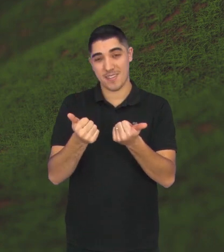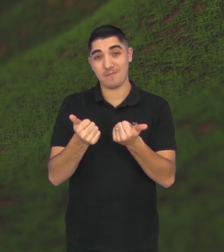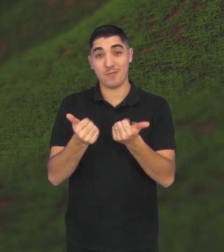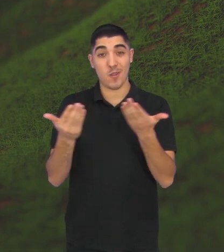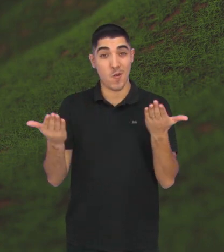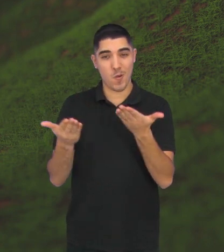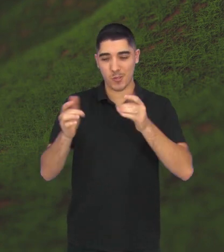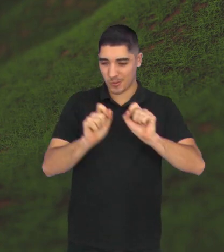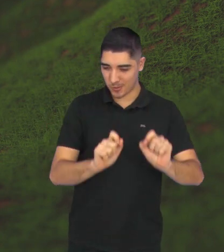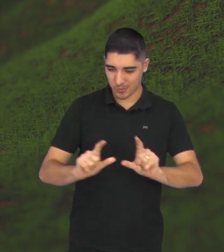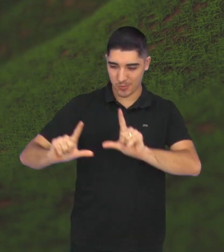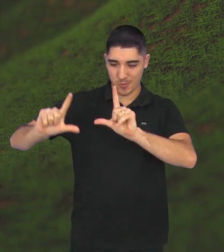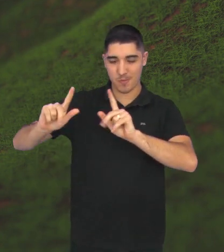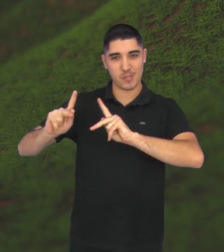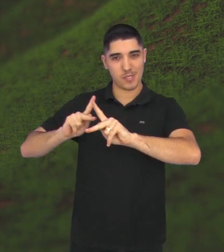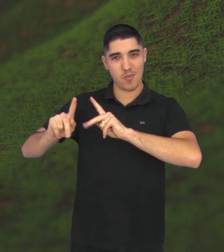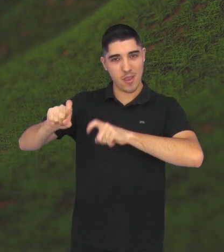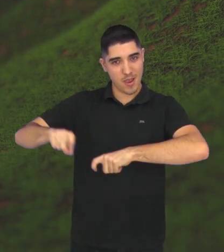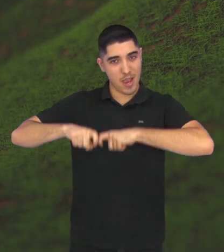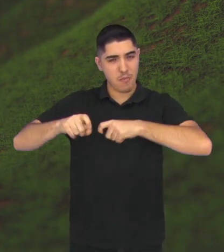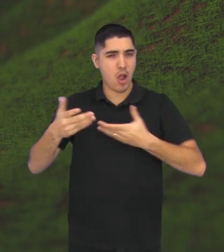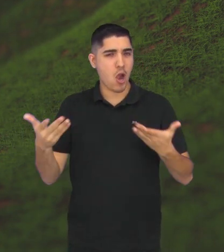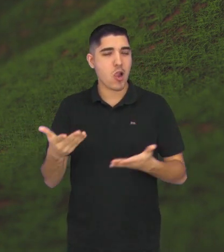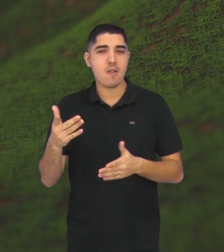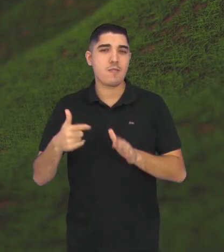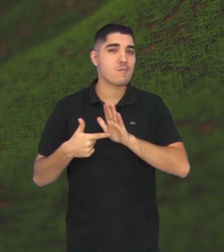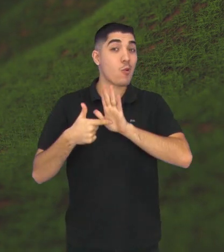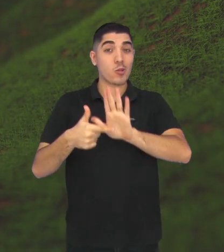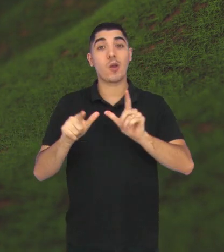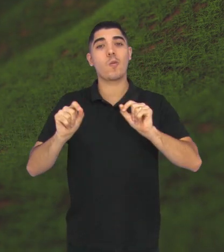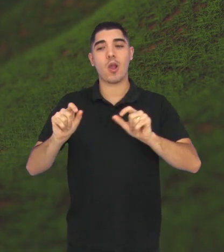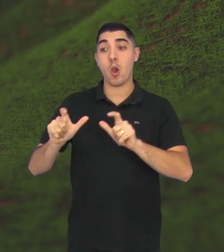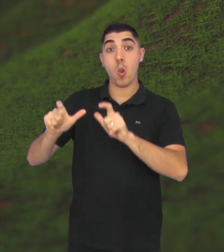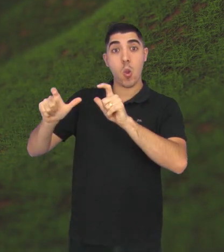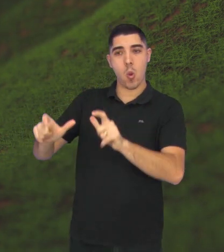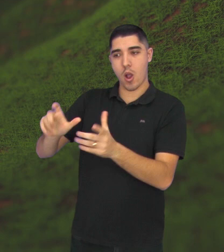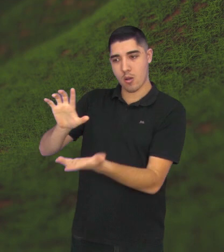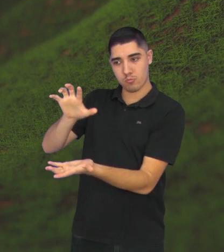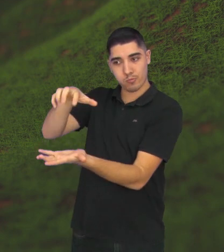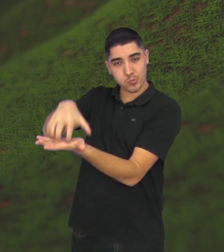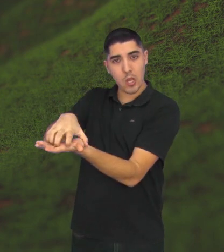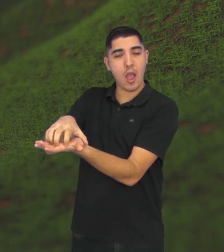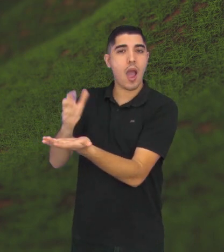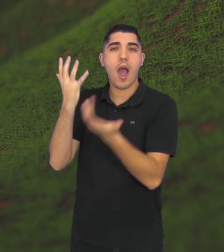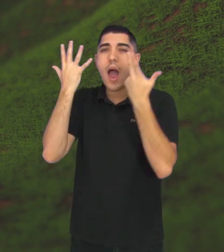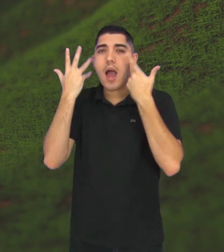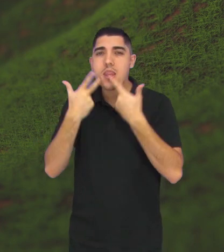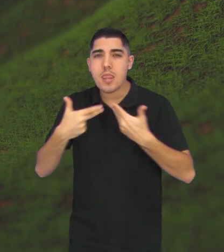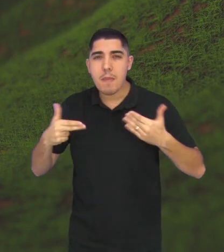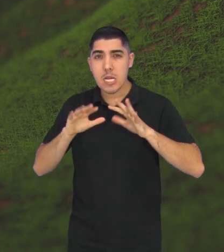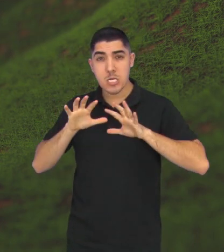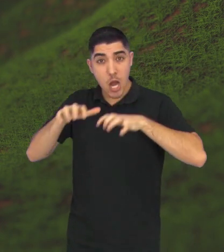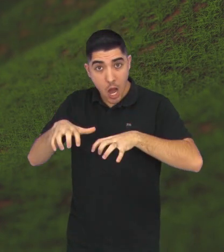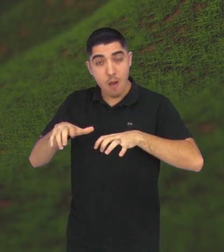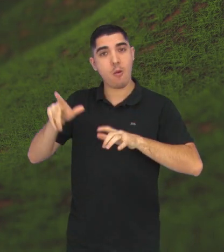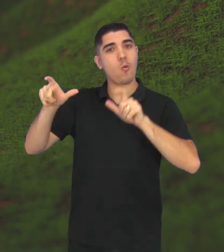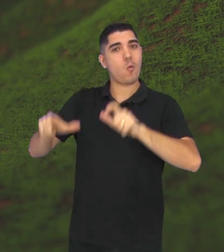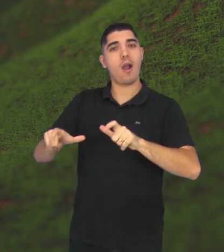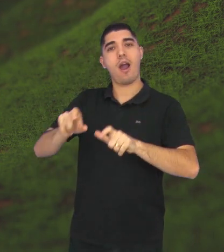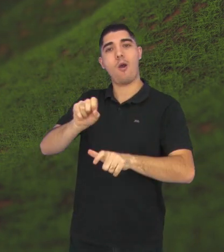tudo bem? O São José do Campo de hoje te leva para conhecer o Centro de Reabilitação de Animais Silvestres